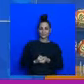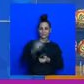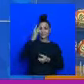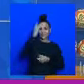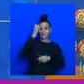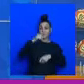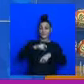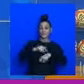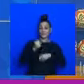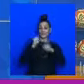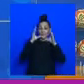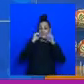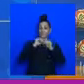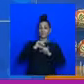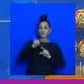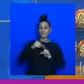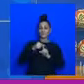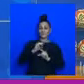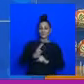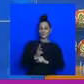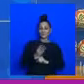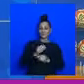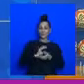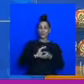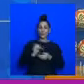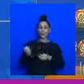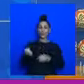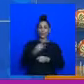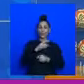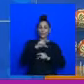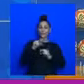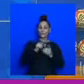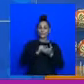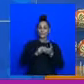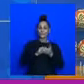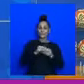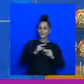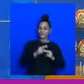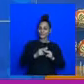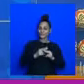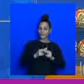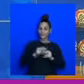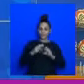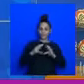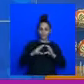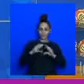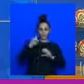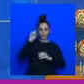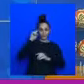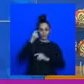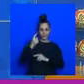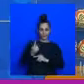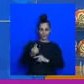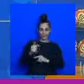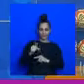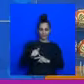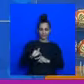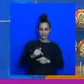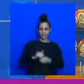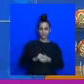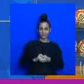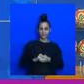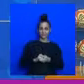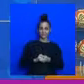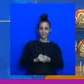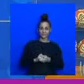Amanhã às 8 da noite tem mais milionária, a nova modalidade das loterias Caixa. Bola preta 17. Preta